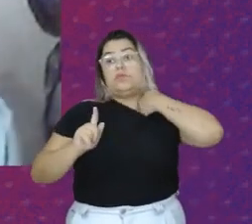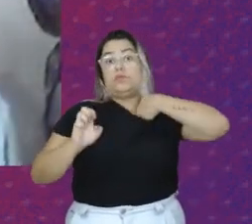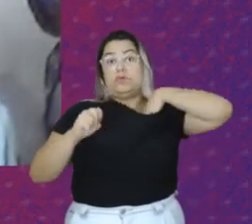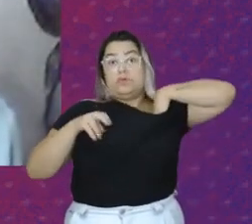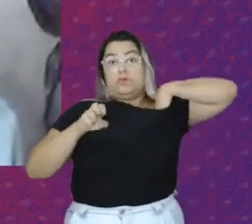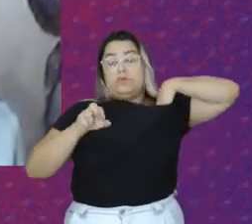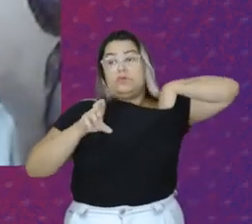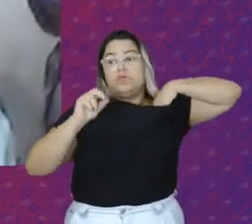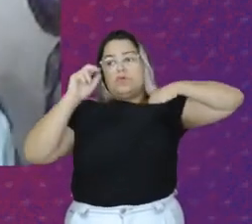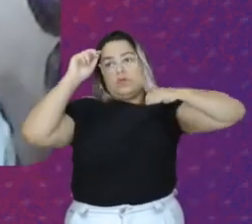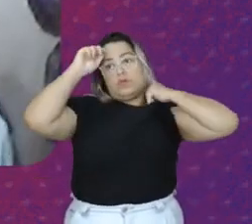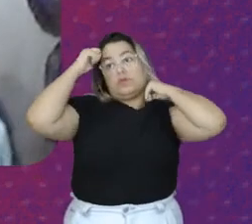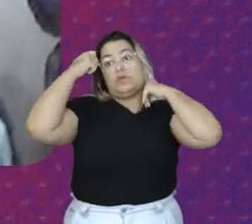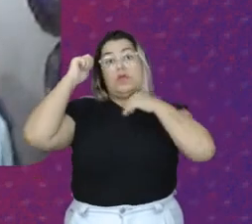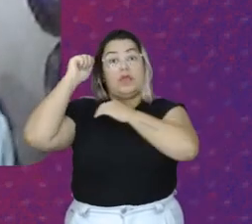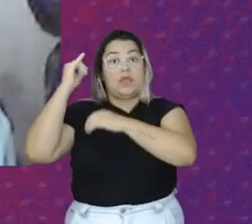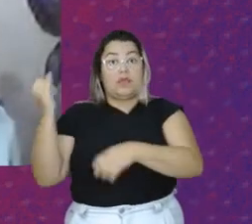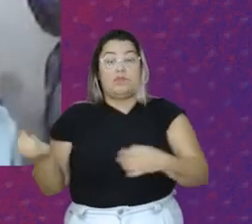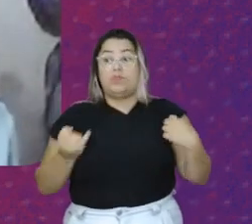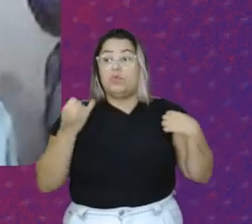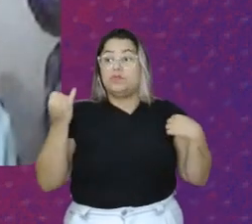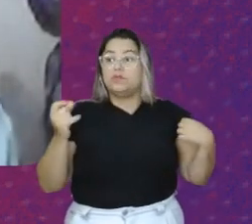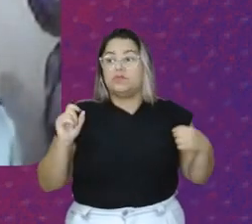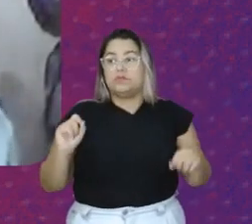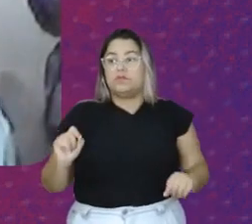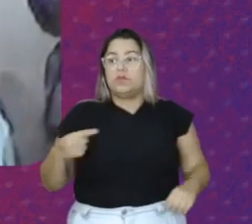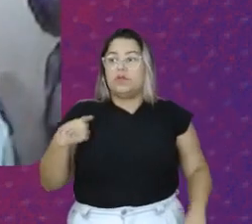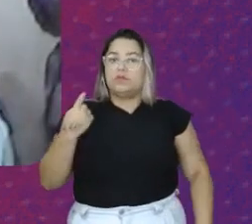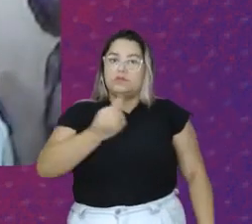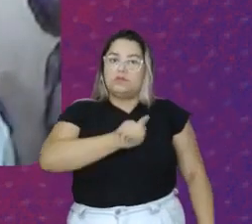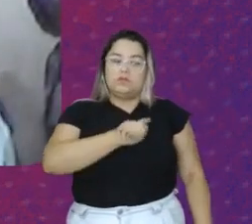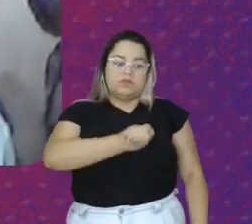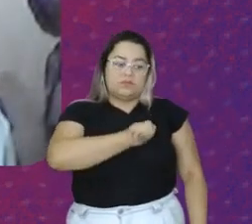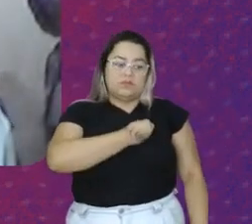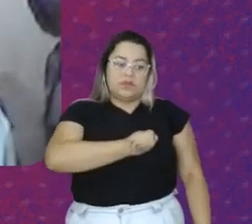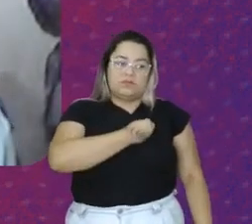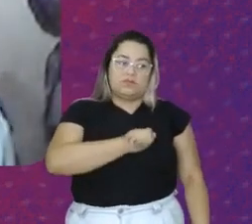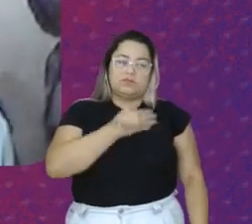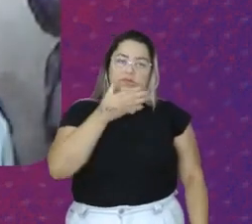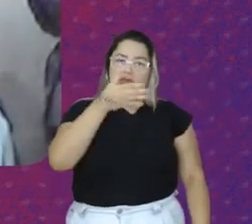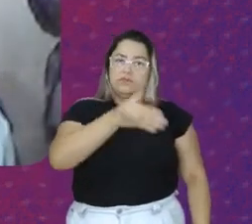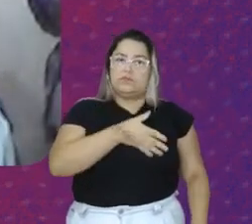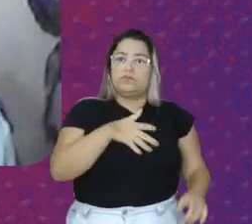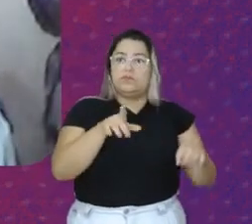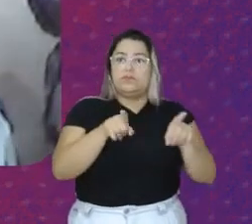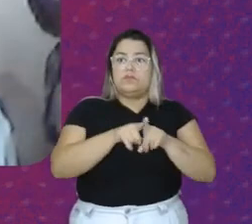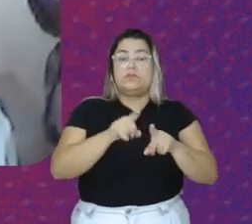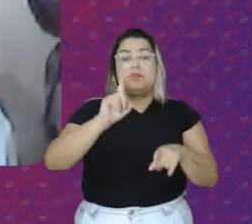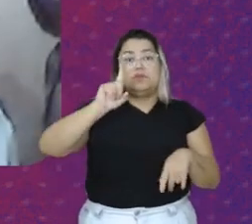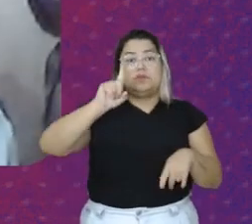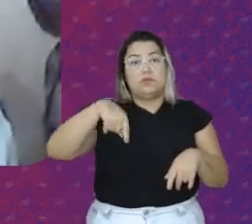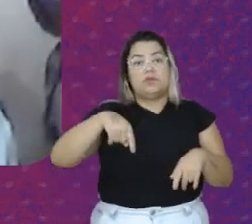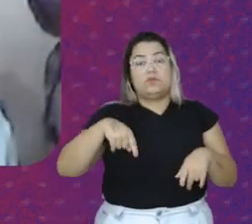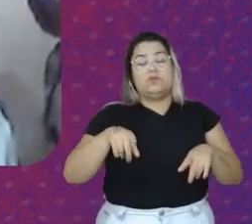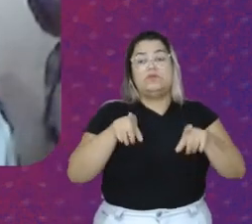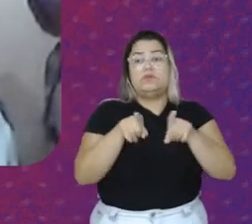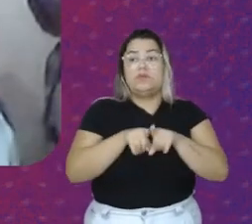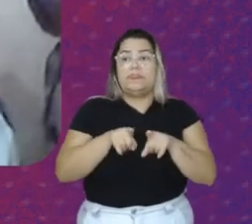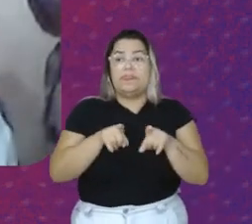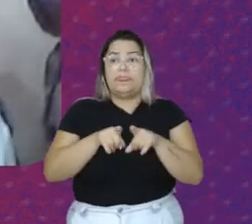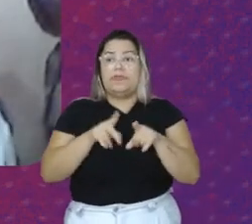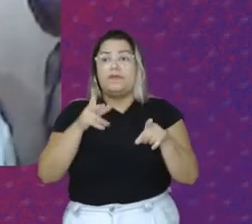racial. Então, é importante que a nossa participação ela seja